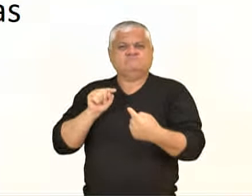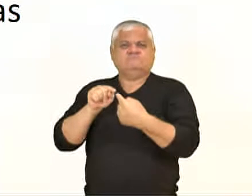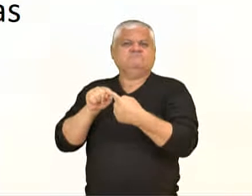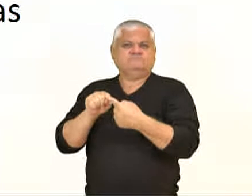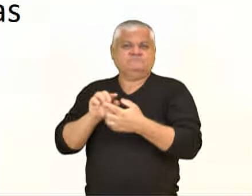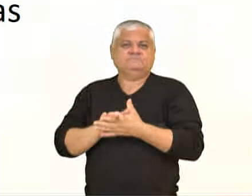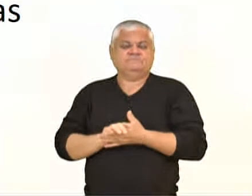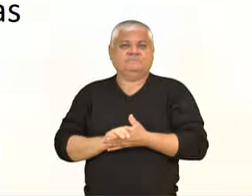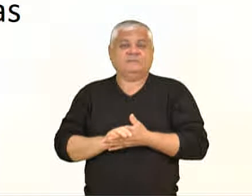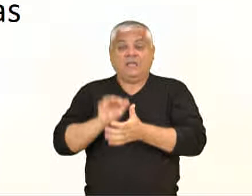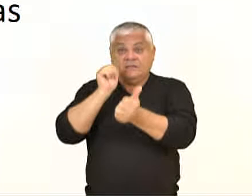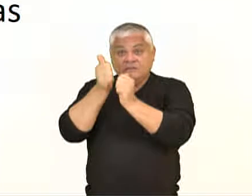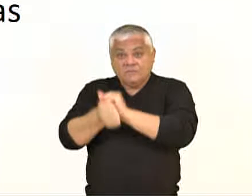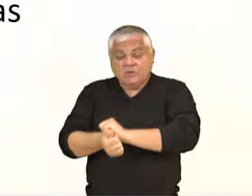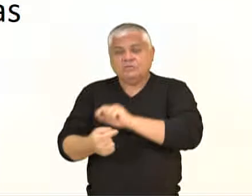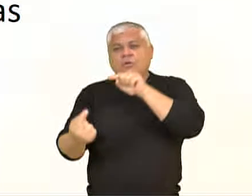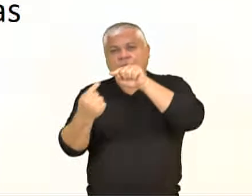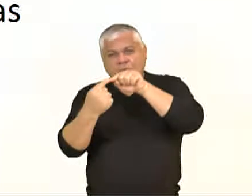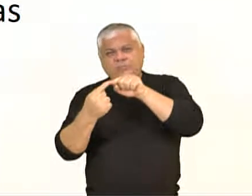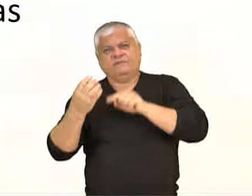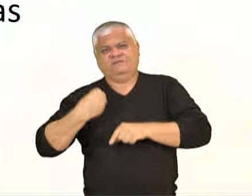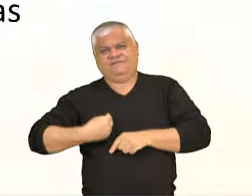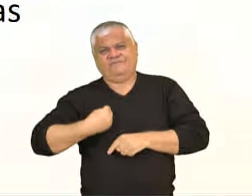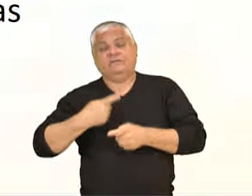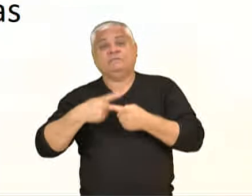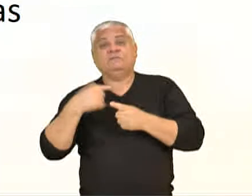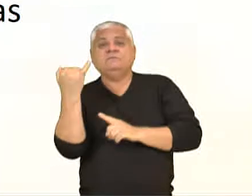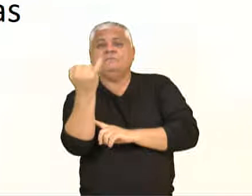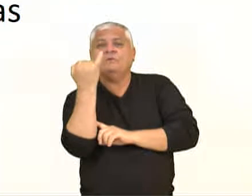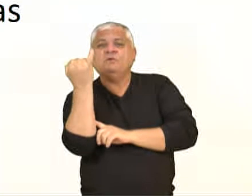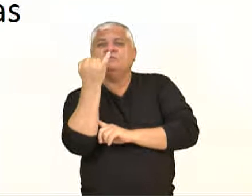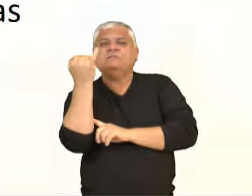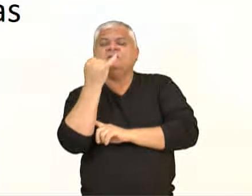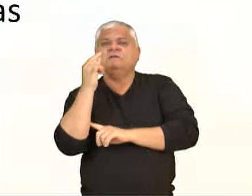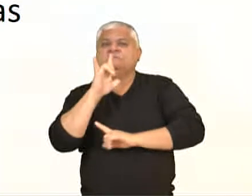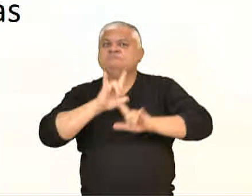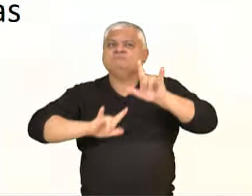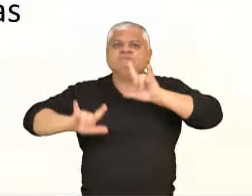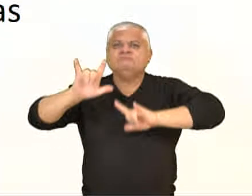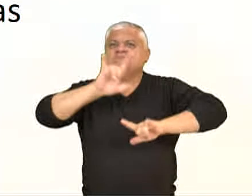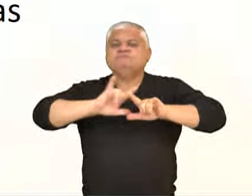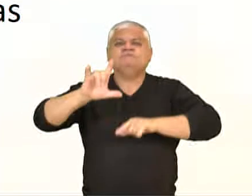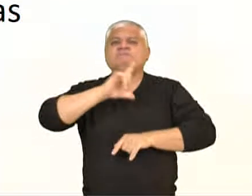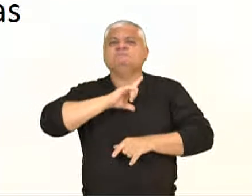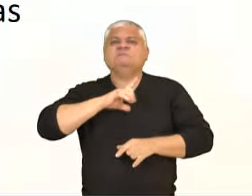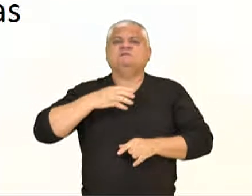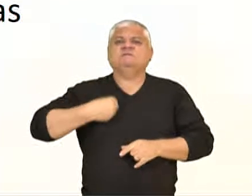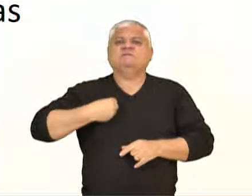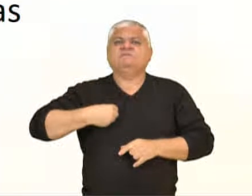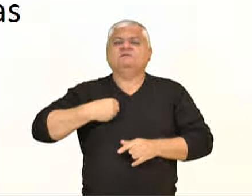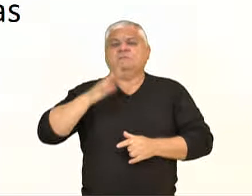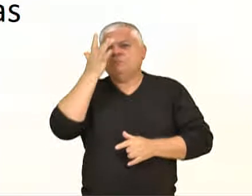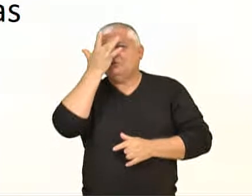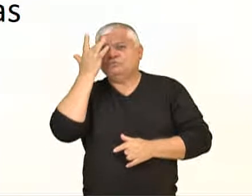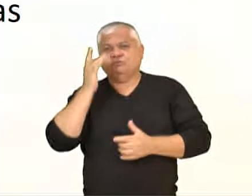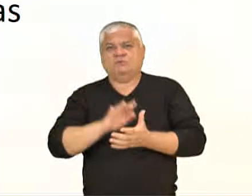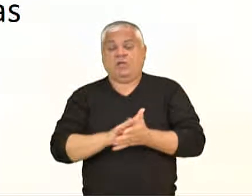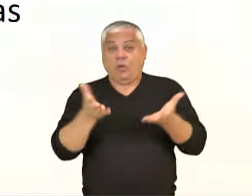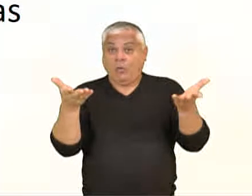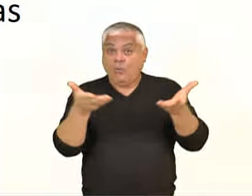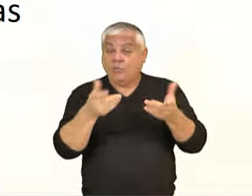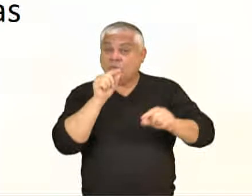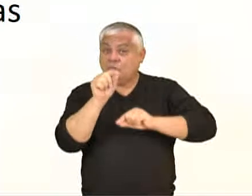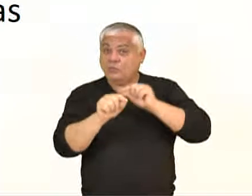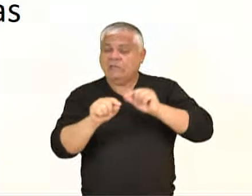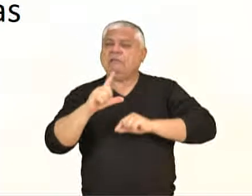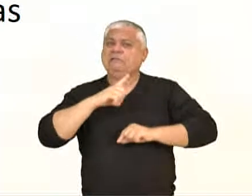sabemos que ele faz parte da vida, pela importância que as paixões clubísticas têm na vida das pessoas. Hoje, elas